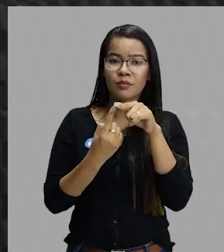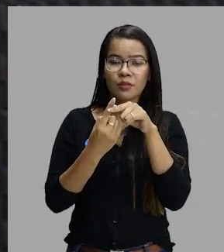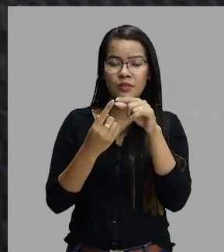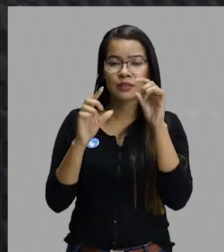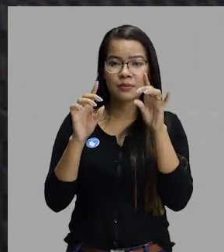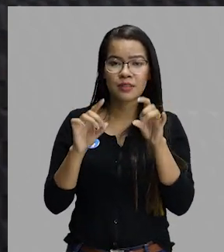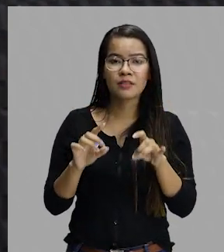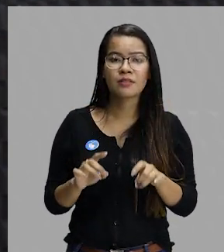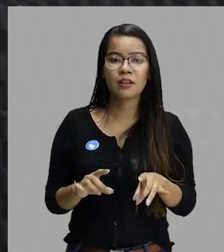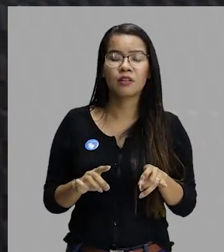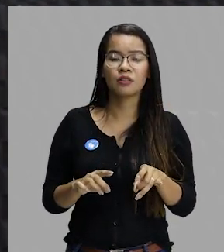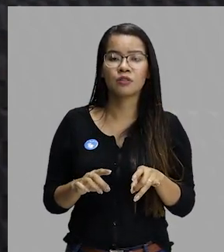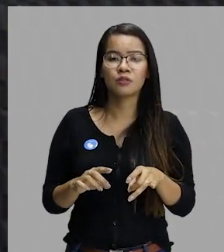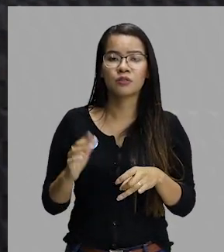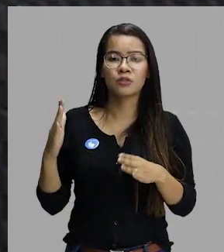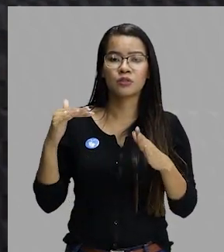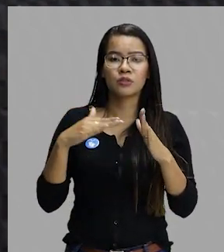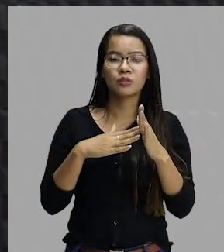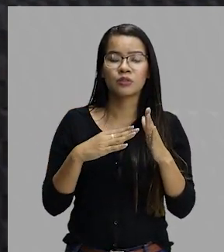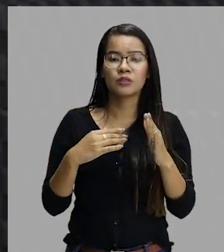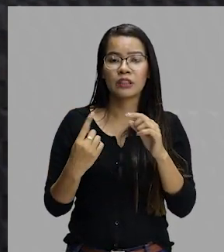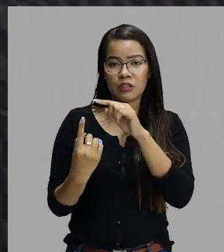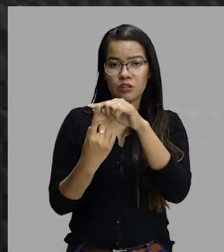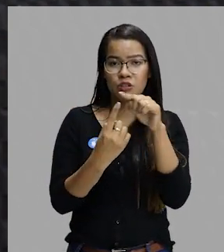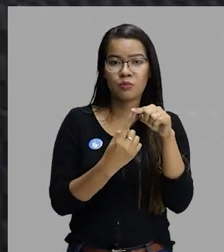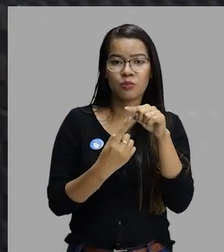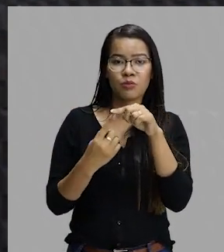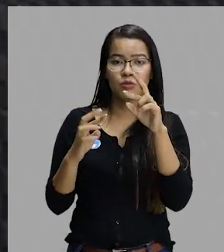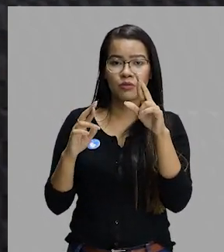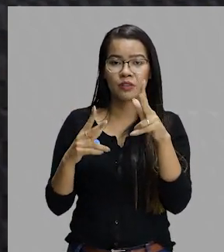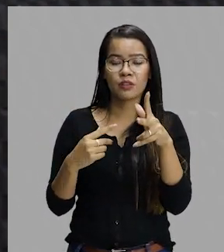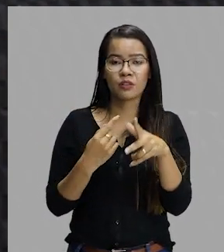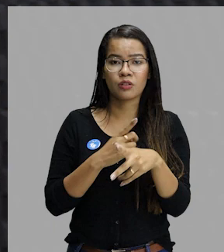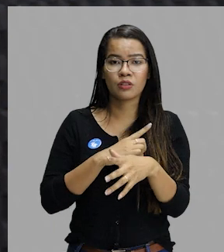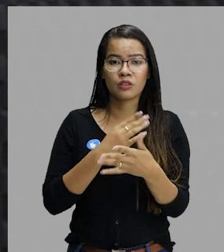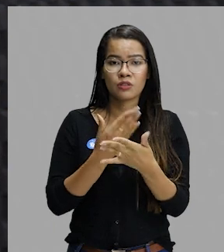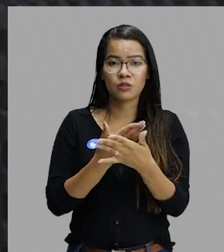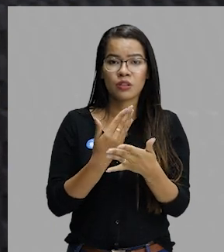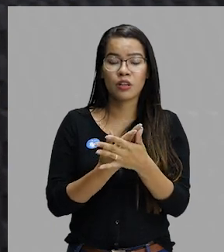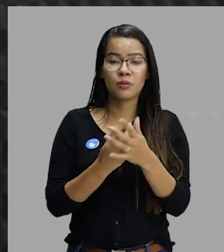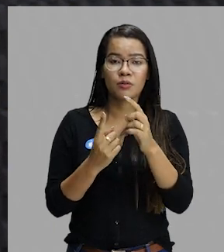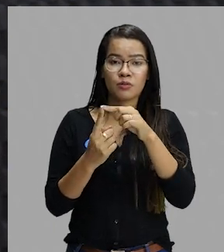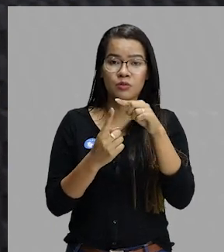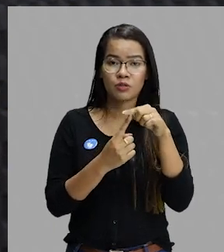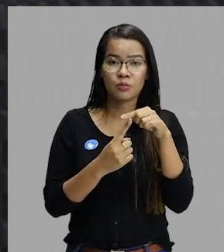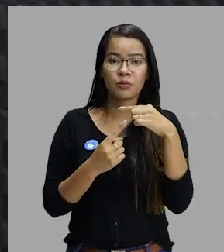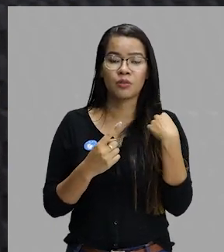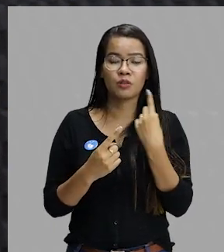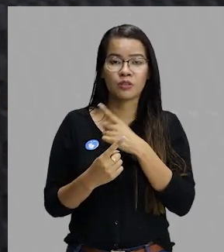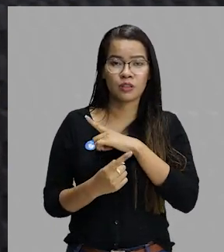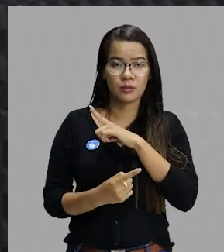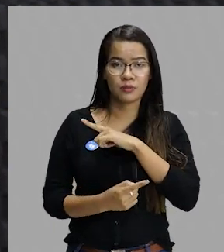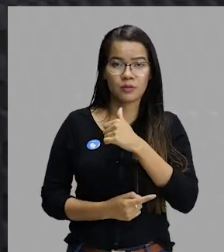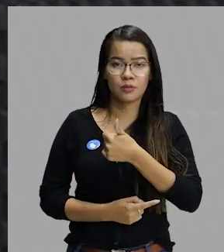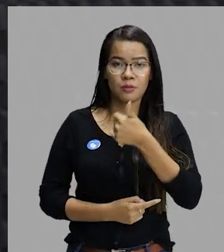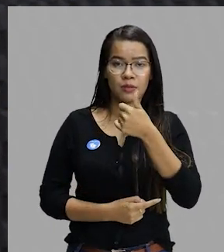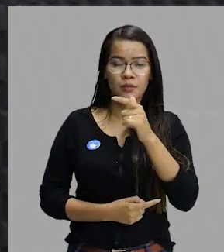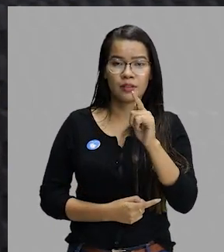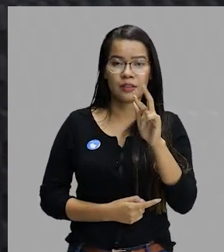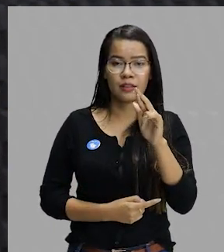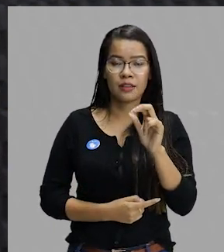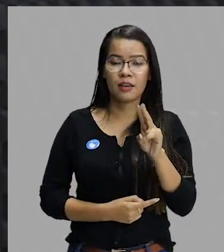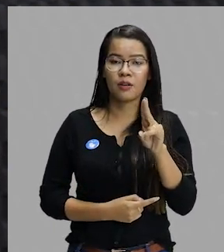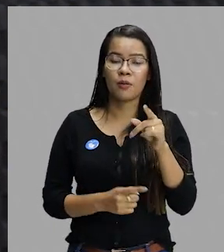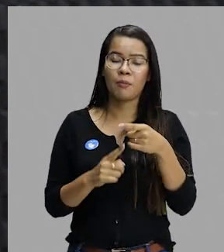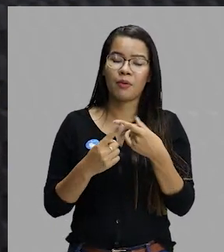de função que a gente vai estudar especificamente. Tá? Dentre esses tipos de função, nós temos a função do primeiro grau. Tá?